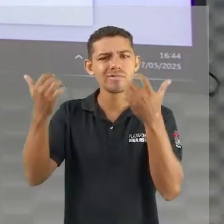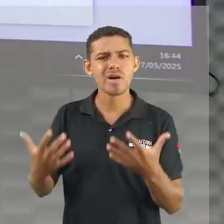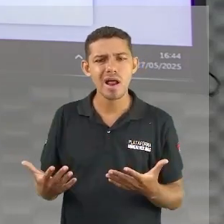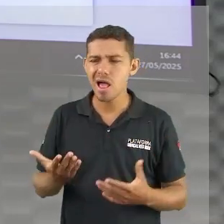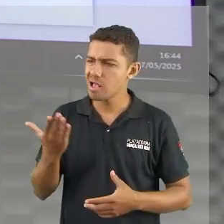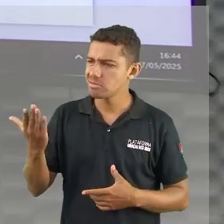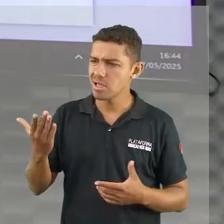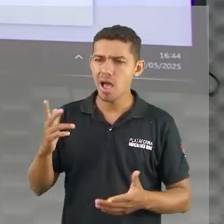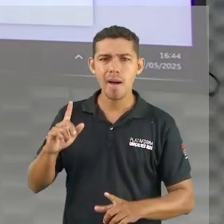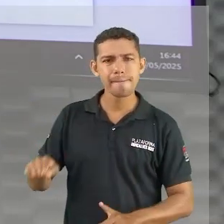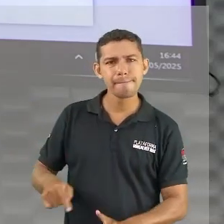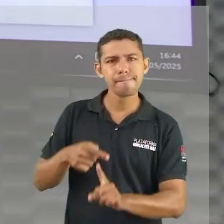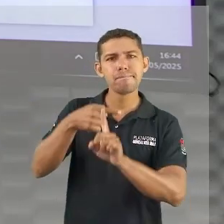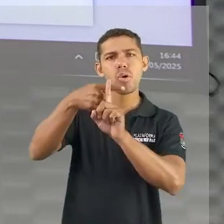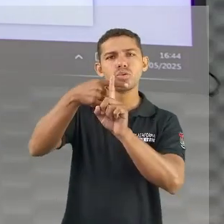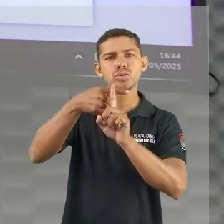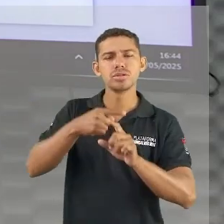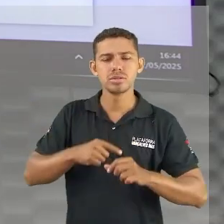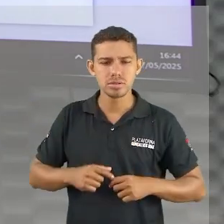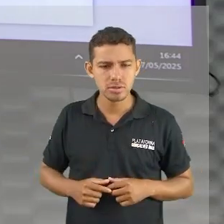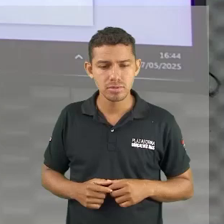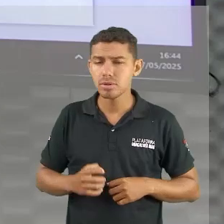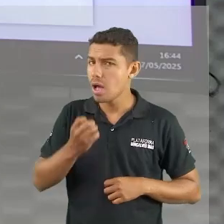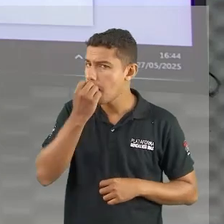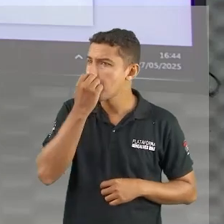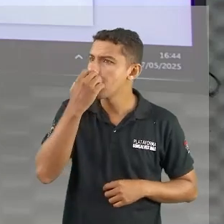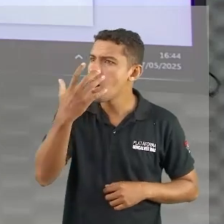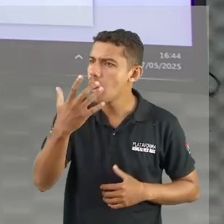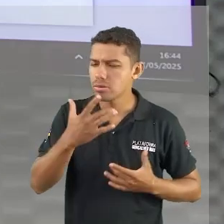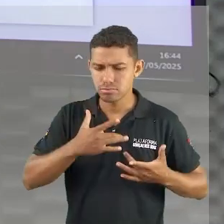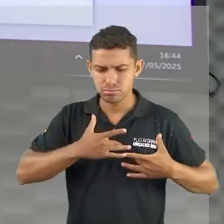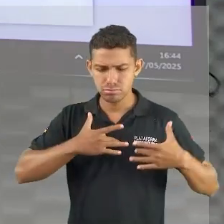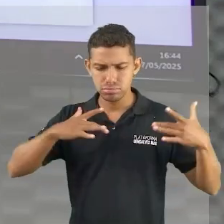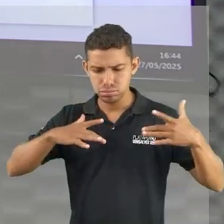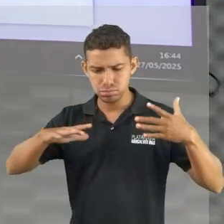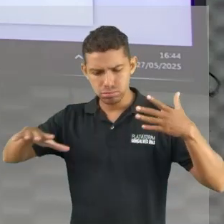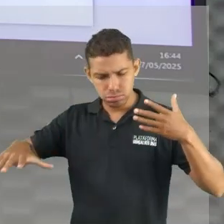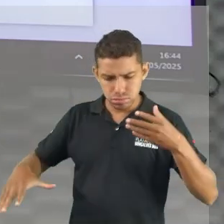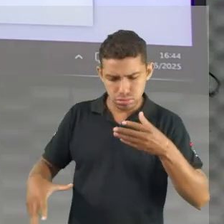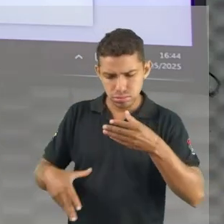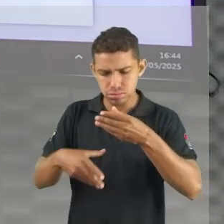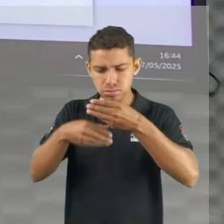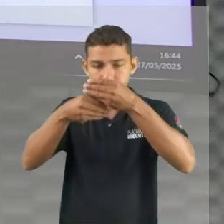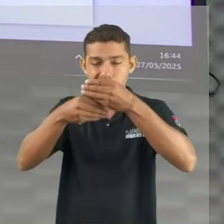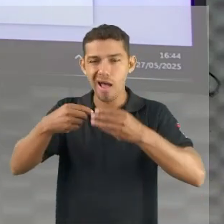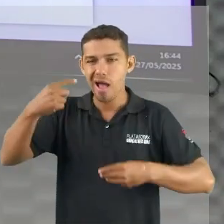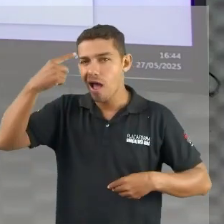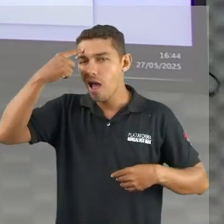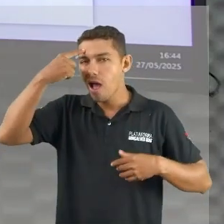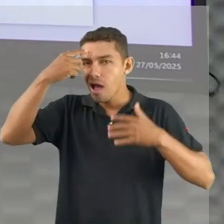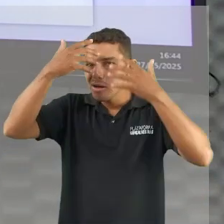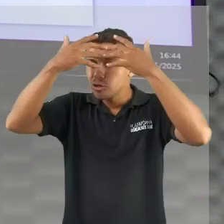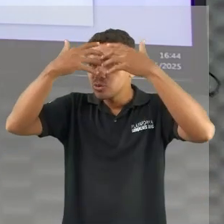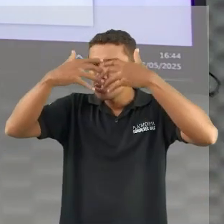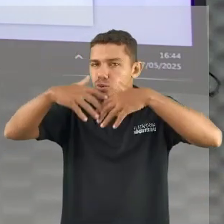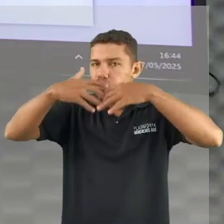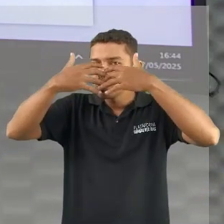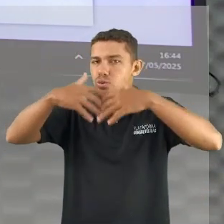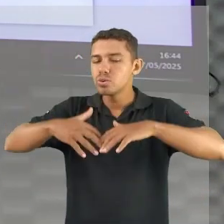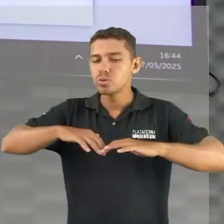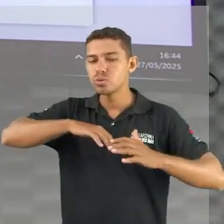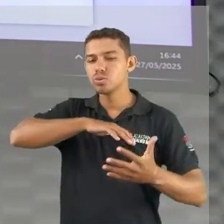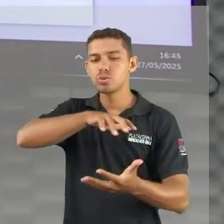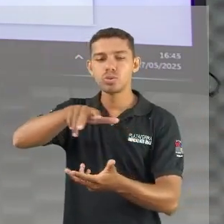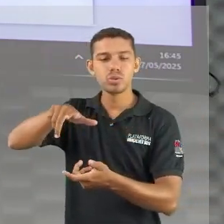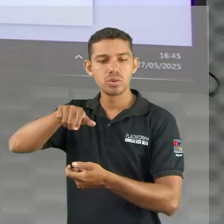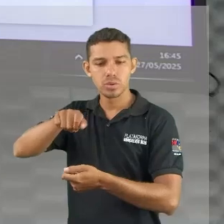forma positivada, né? De uma forma que colabora com as nossas maneiras de enxergar e intervir no mundo.